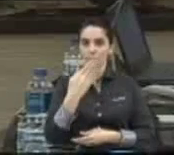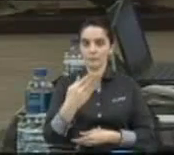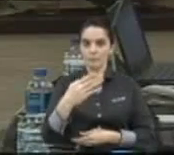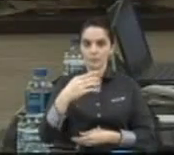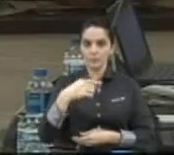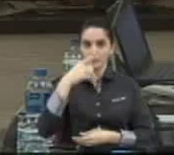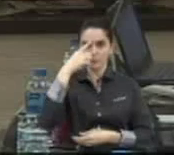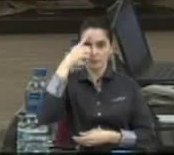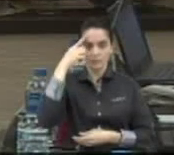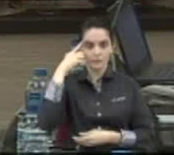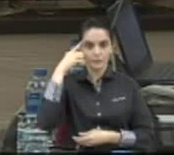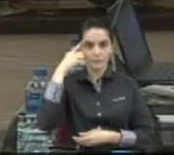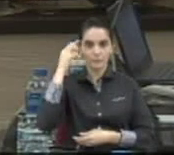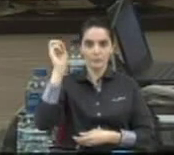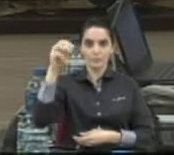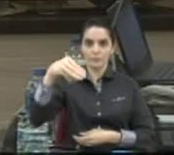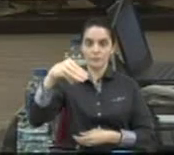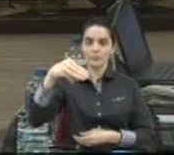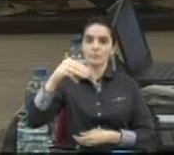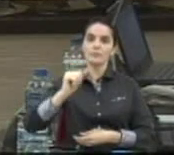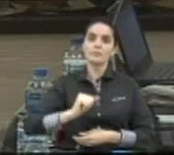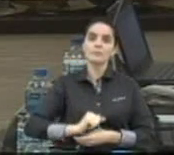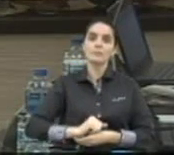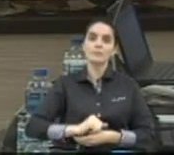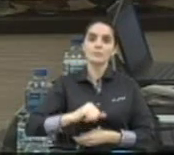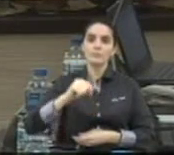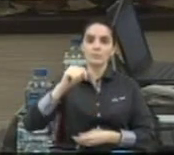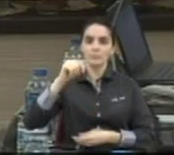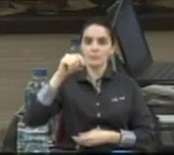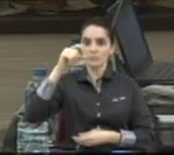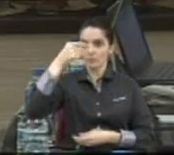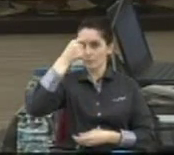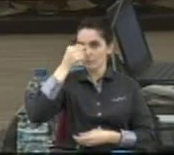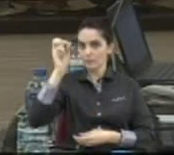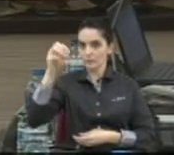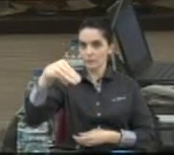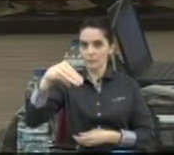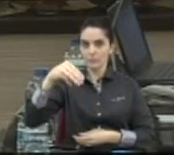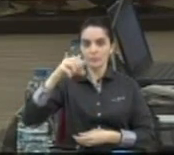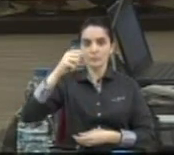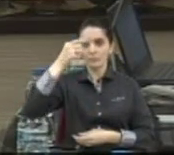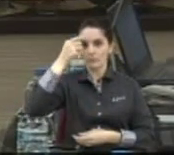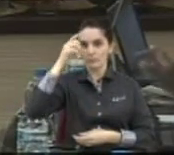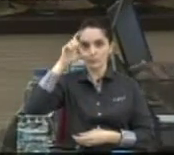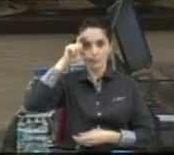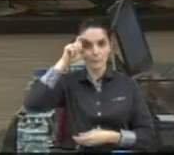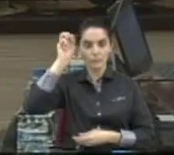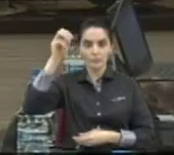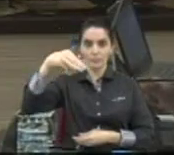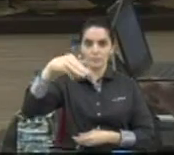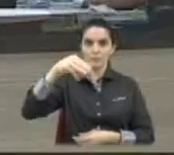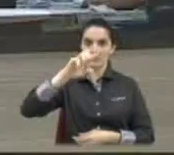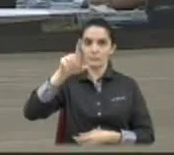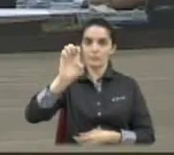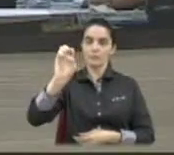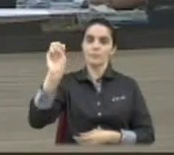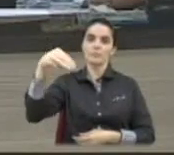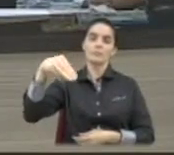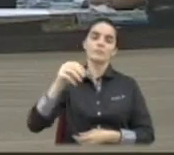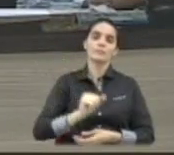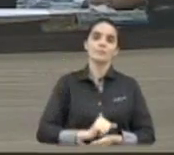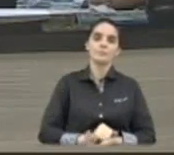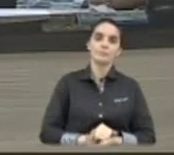Cerqueira. Sim. Consulta o vereador Dinho. Sim. Vereador Farid. Sim. Vereador Zé Damix.